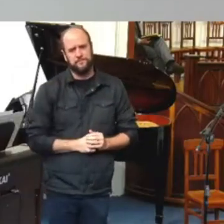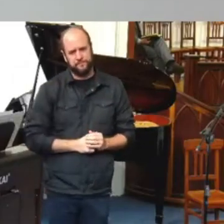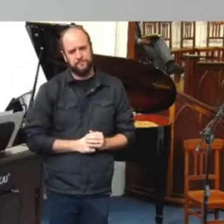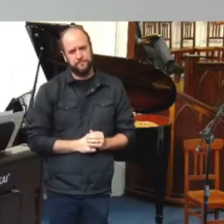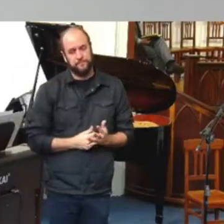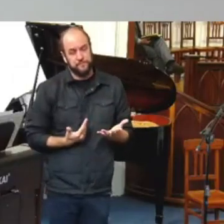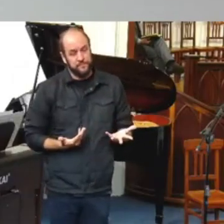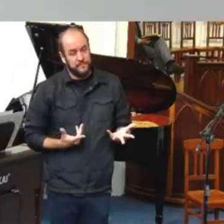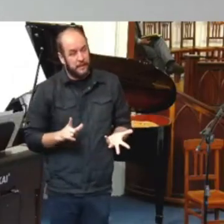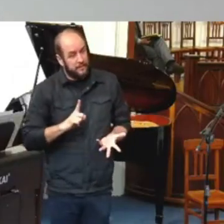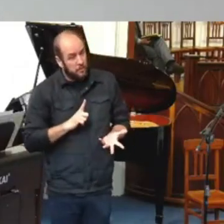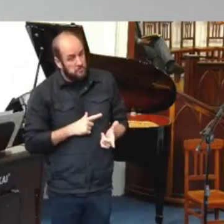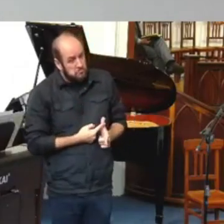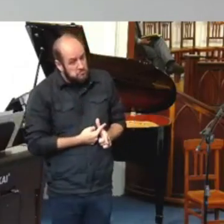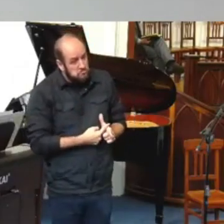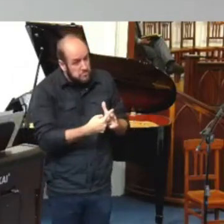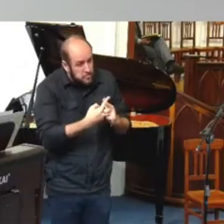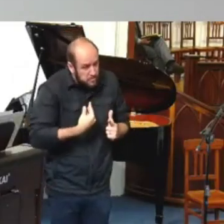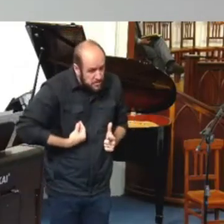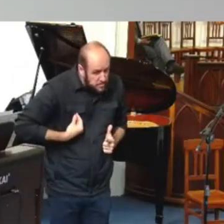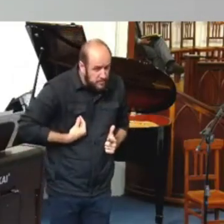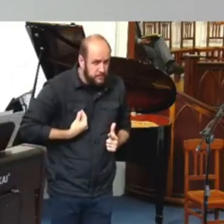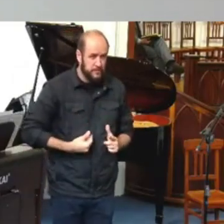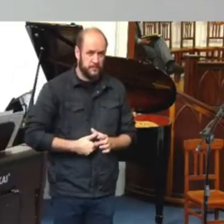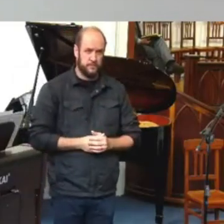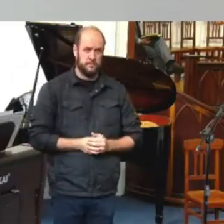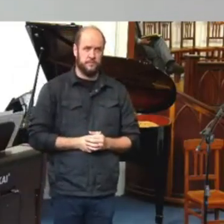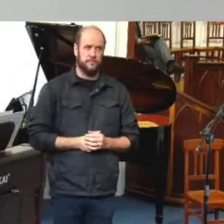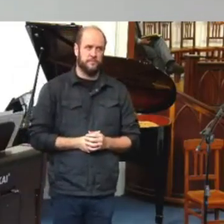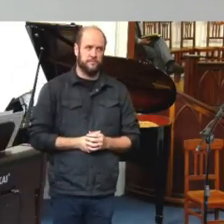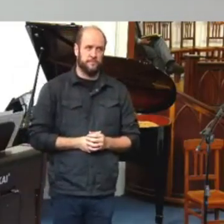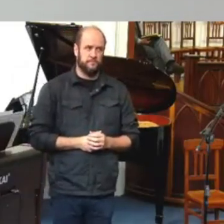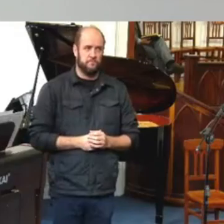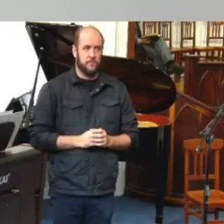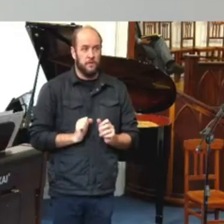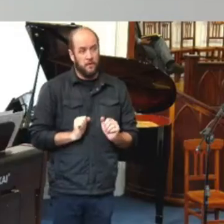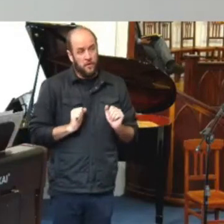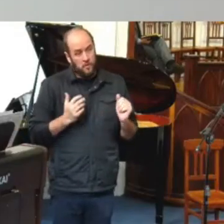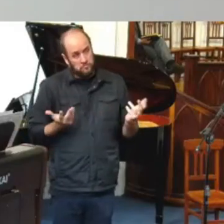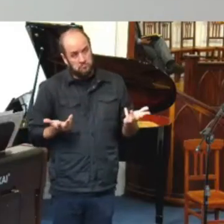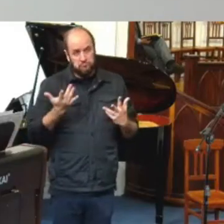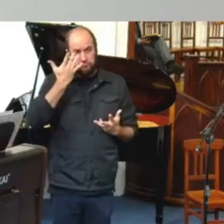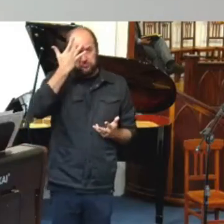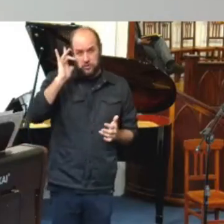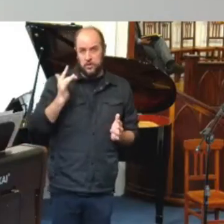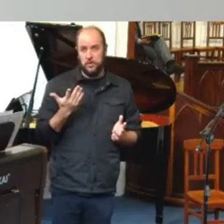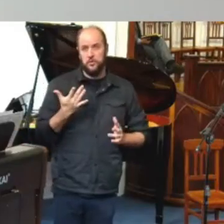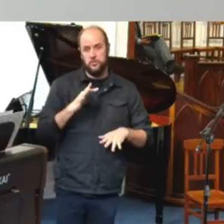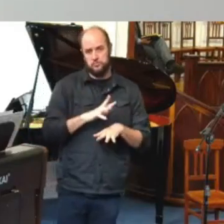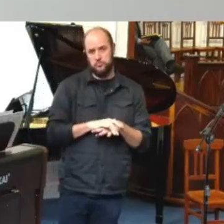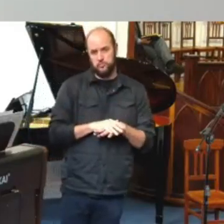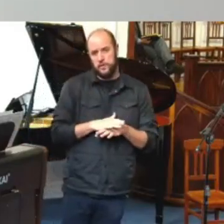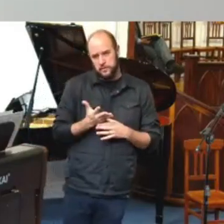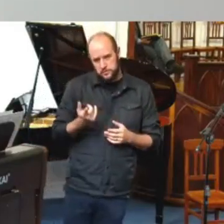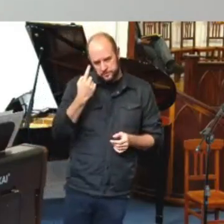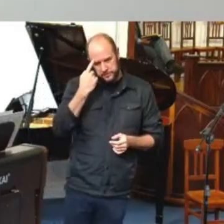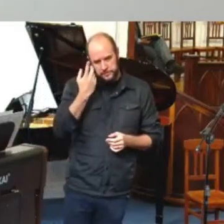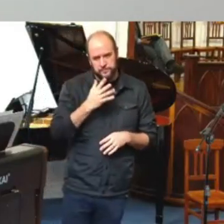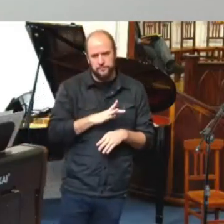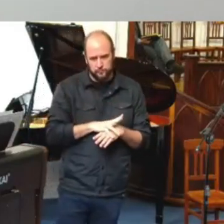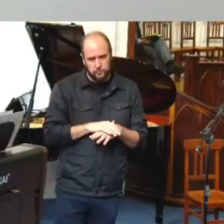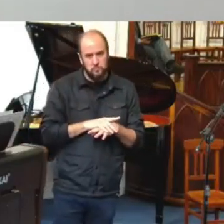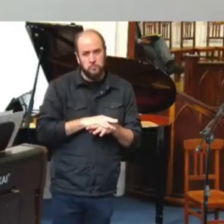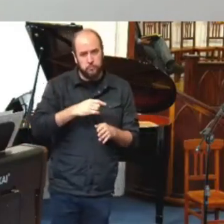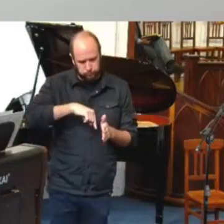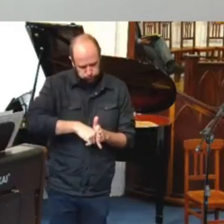E existe então um grande problema na vida desse homem. Possivelmente ele estava acometido de uma enfermidade